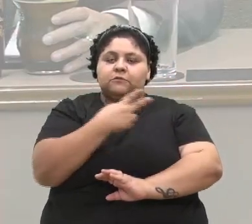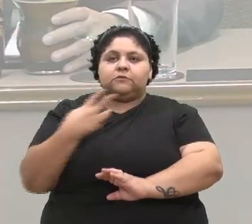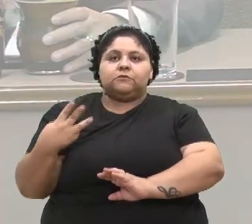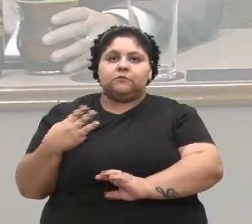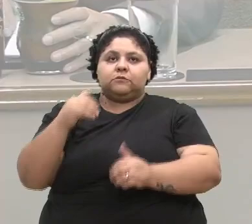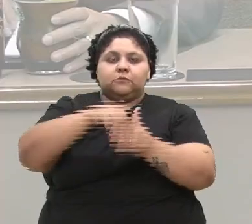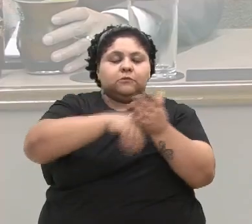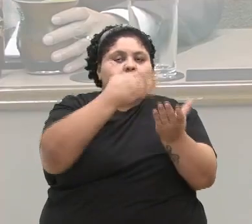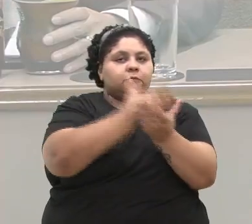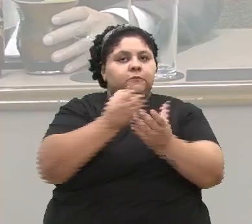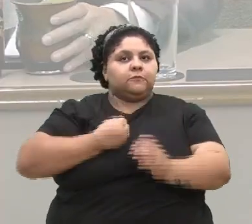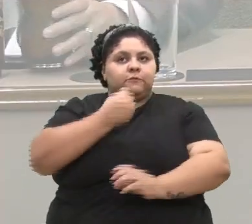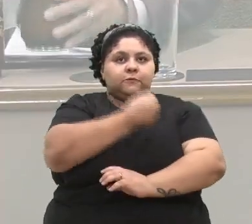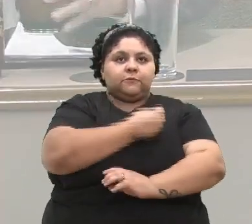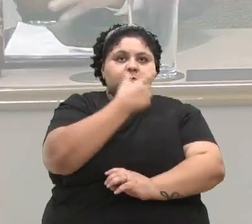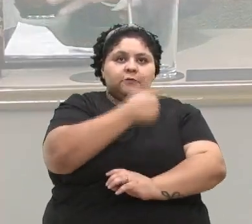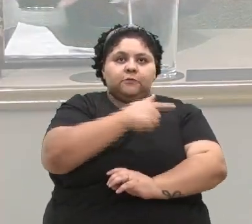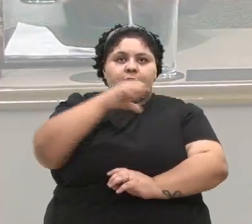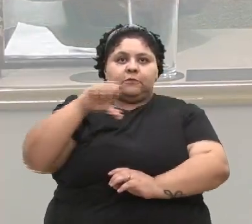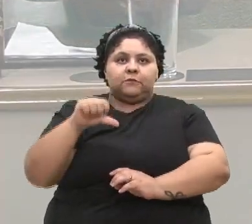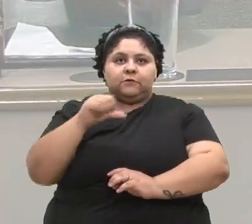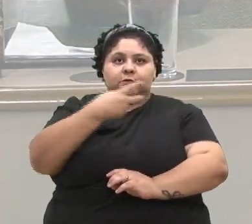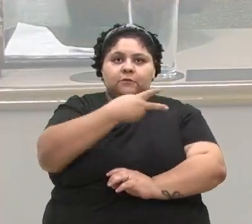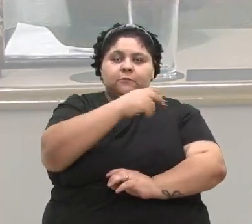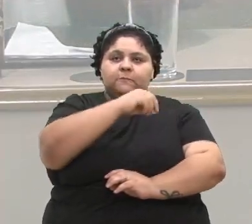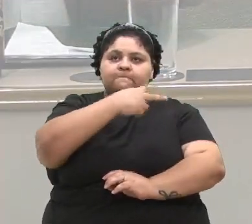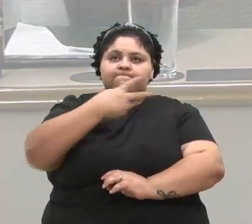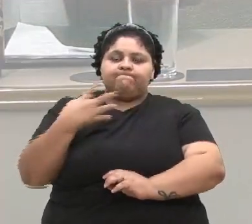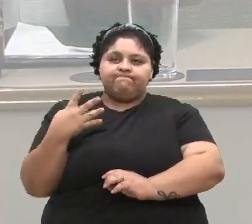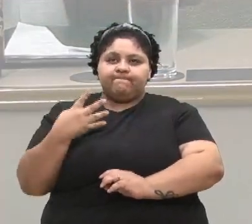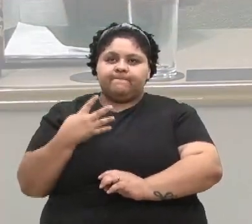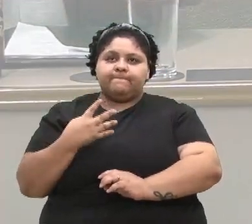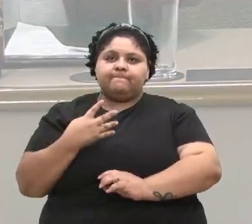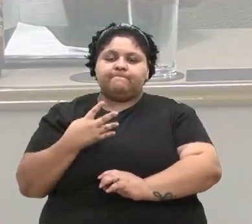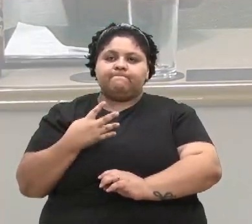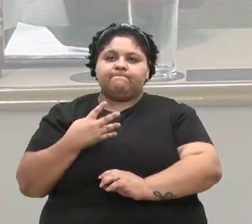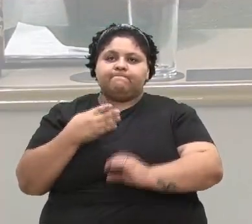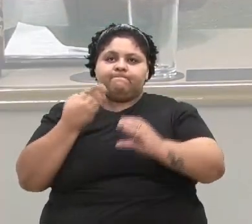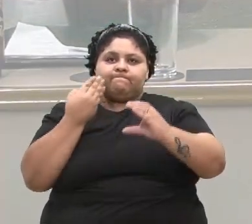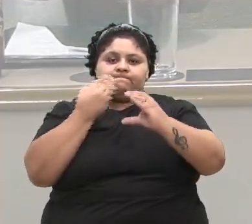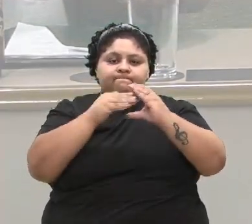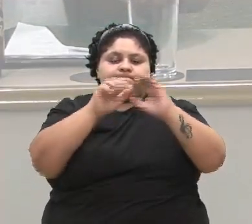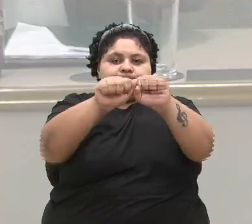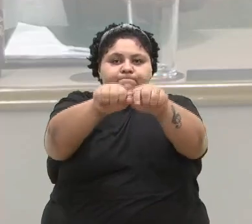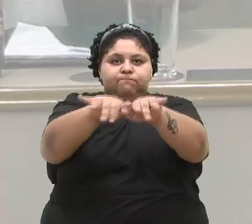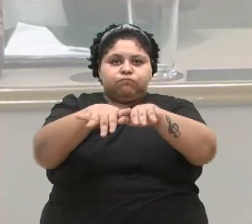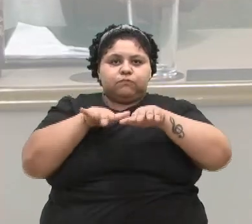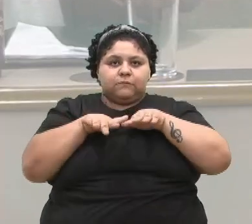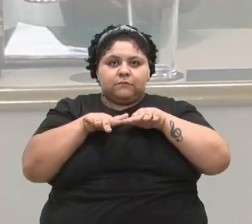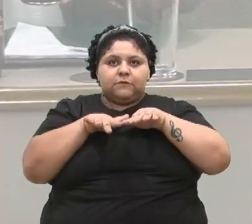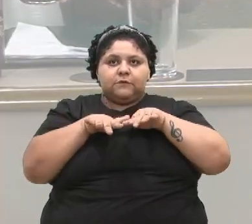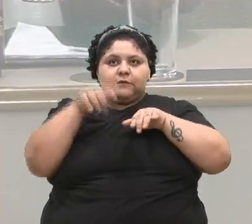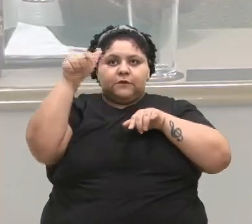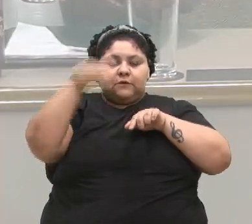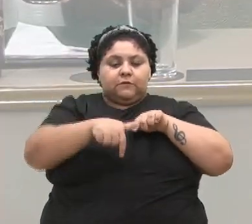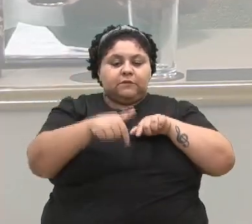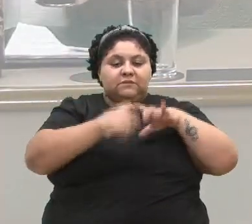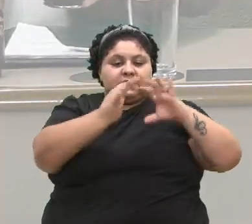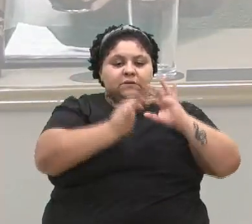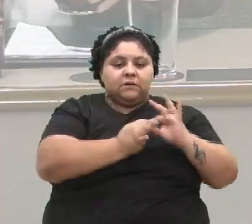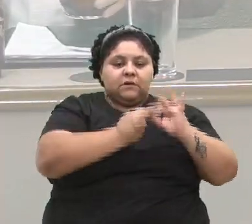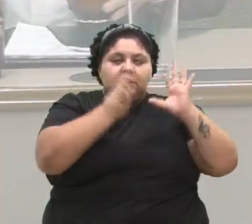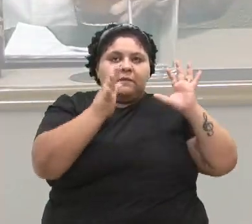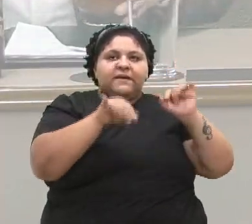contido no processo nº 79.2024, remetendo ao soberano plenário desta casa a sua